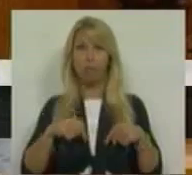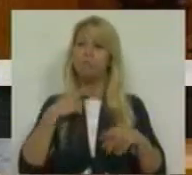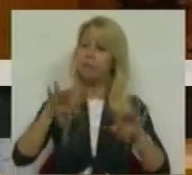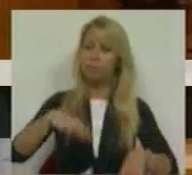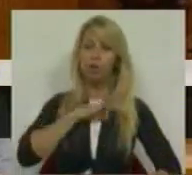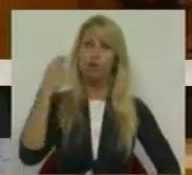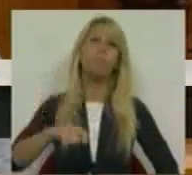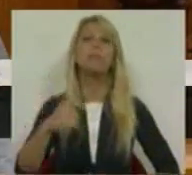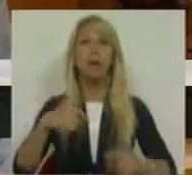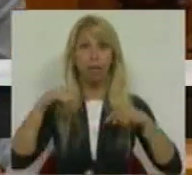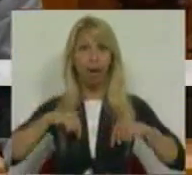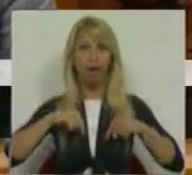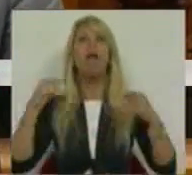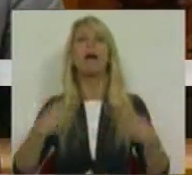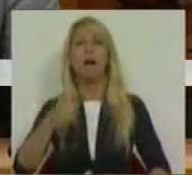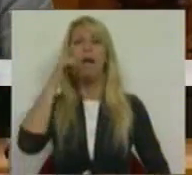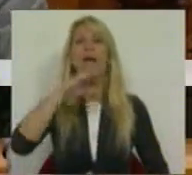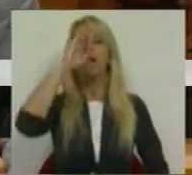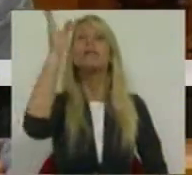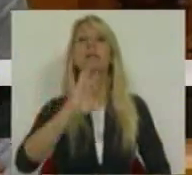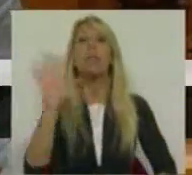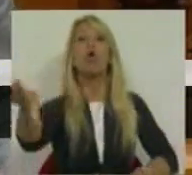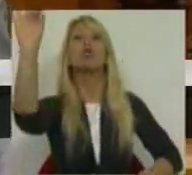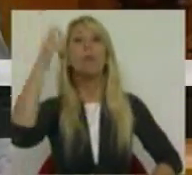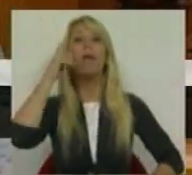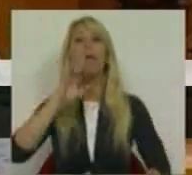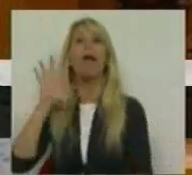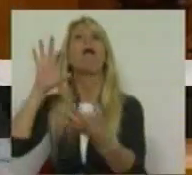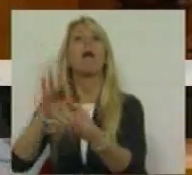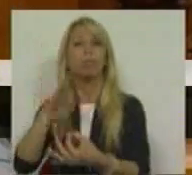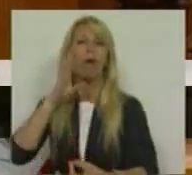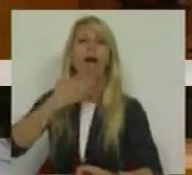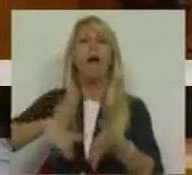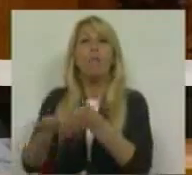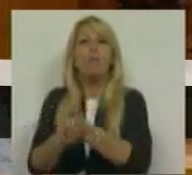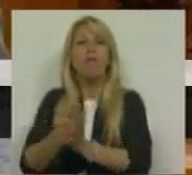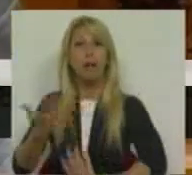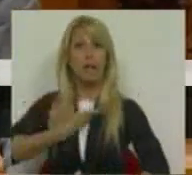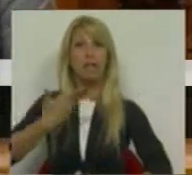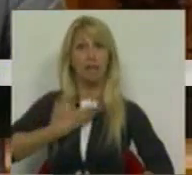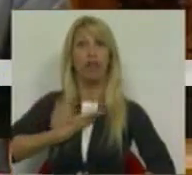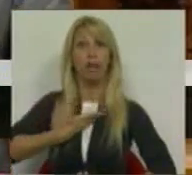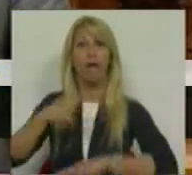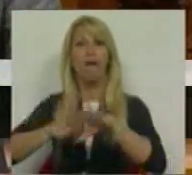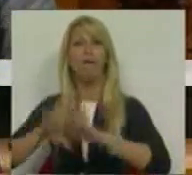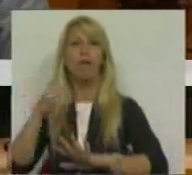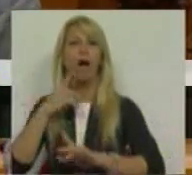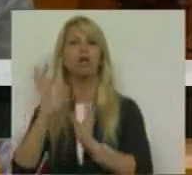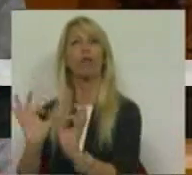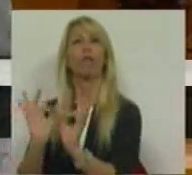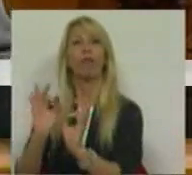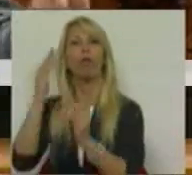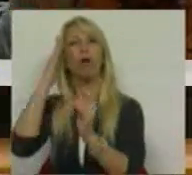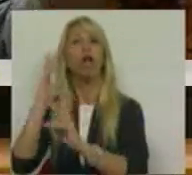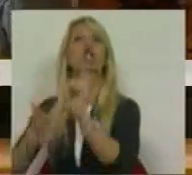há aqueles que sabem que escolher entre aqueles que servem a dívida para pagar especuladores é virar as costas ao país. E nós estamos do